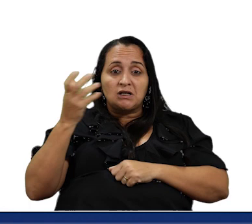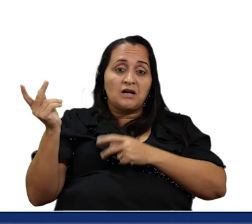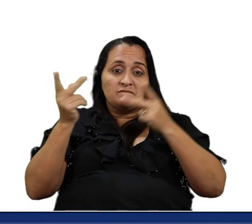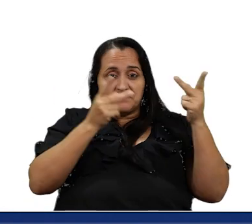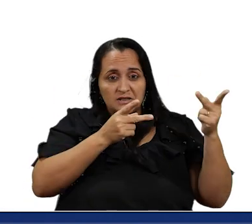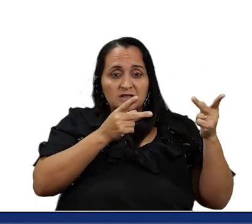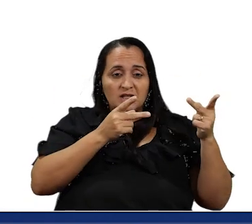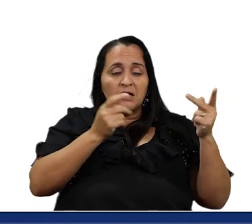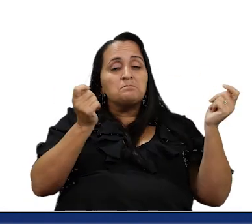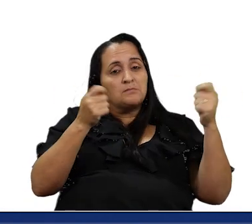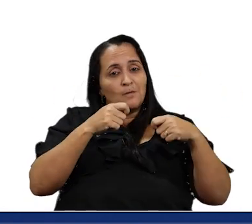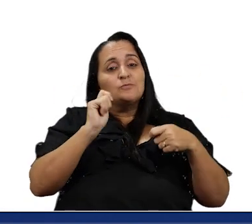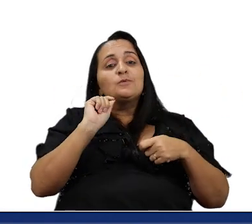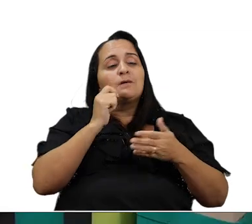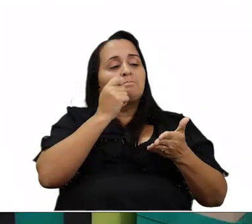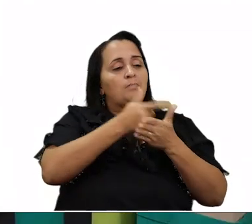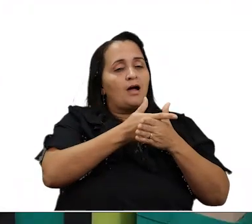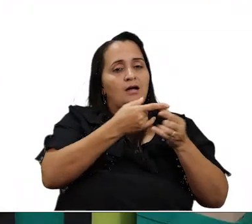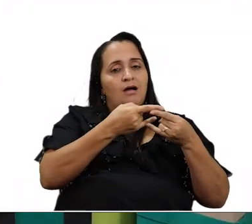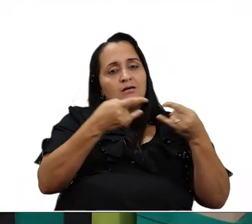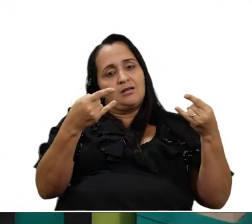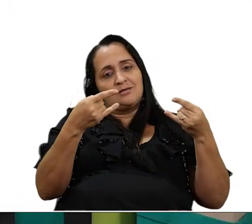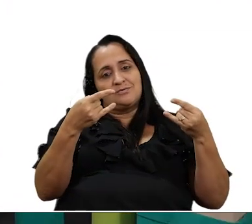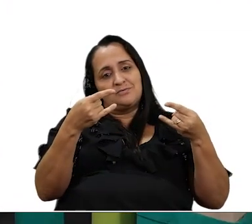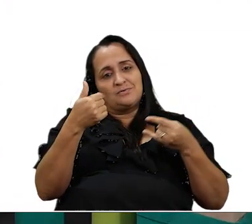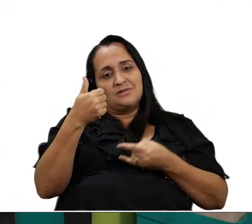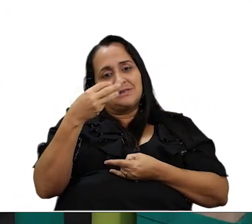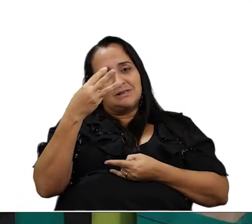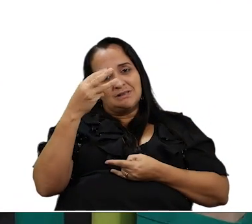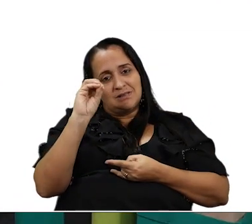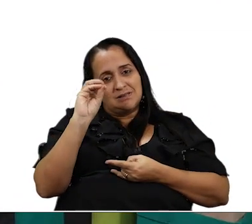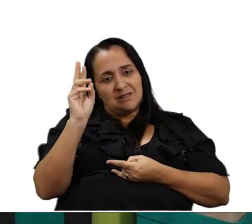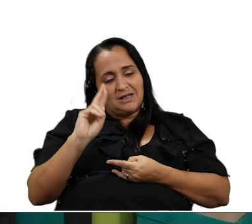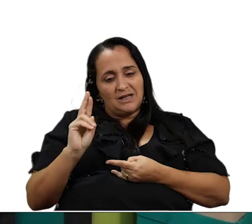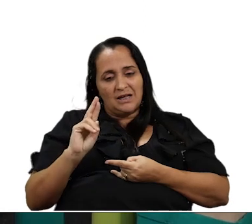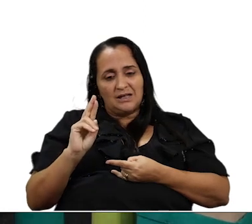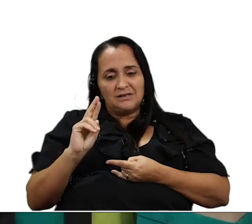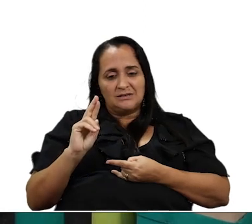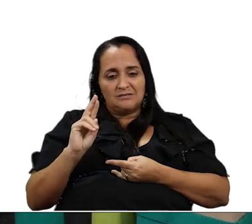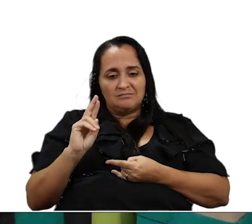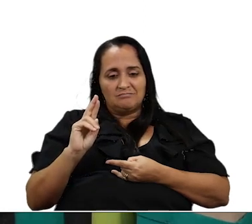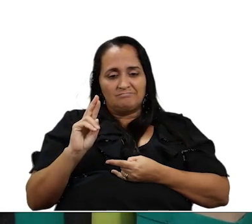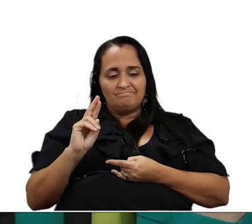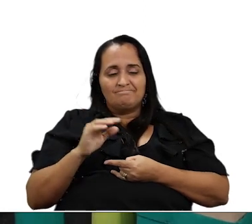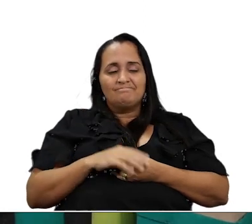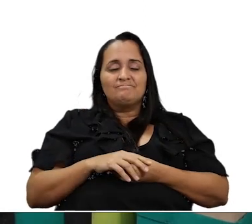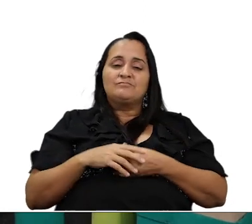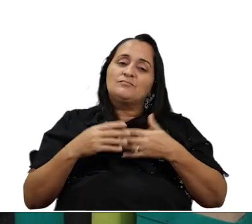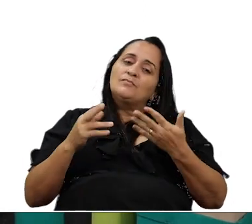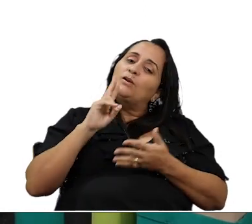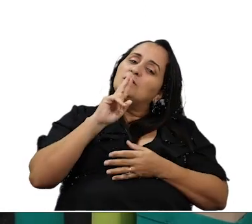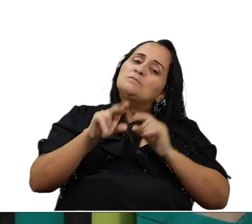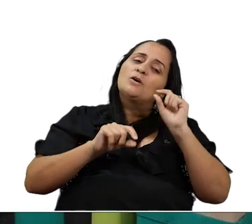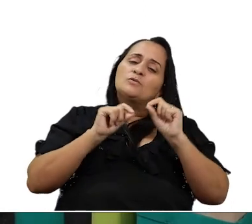R$ 30,15. Então, a resposta aqui é que no final de semana